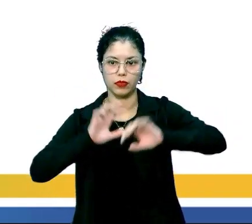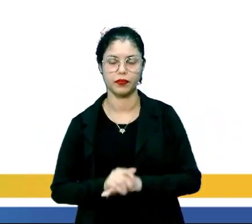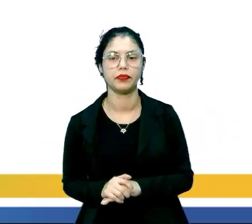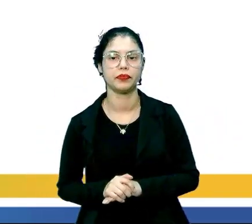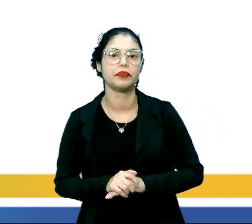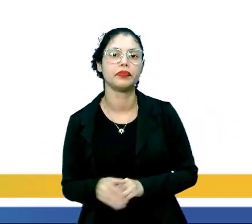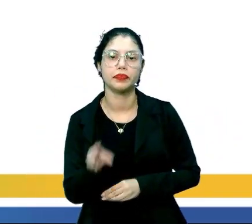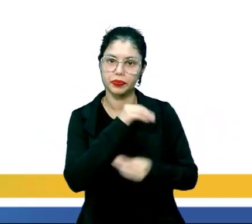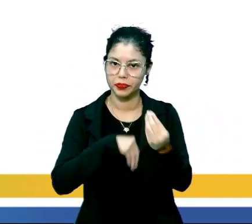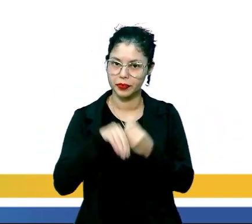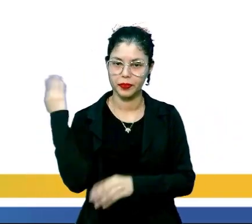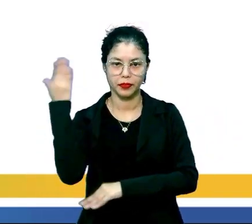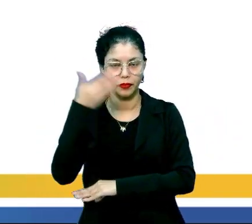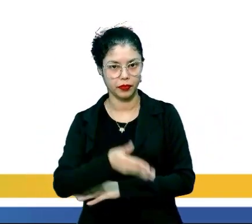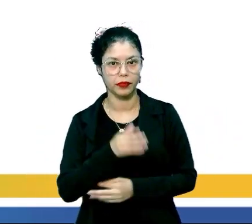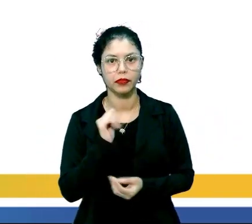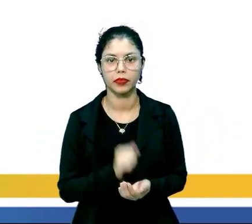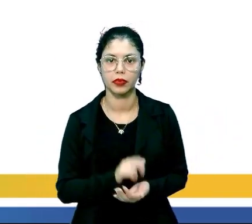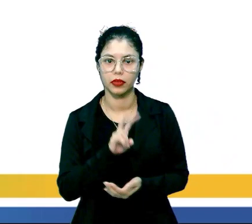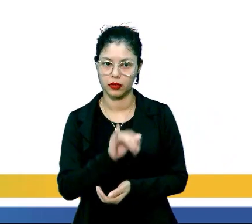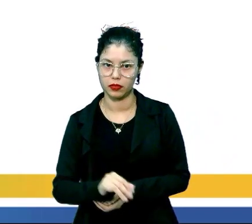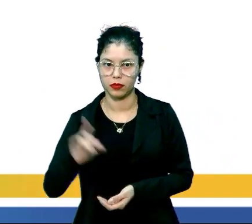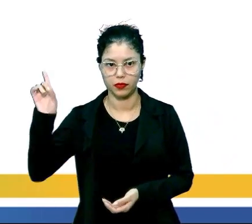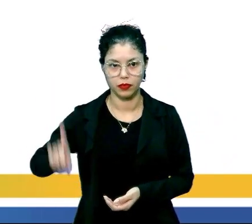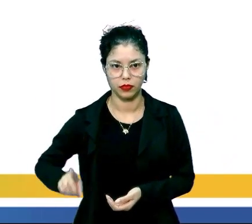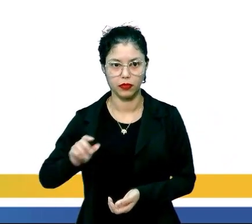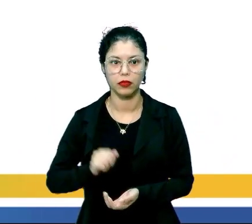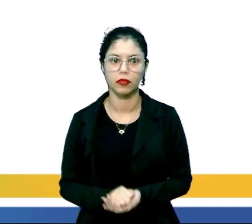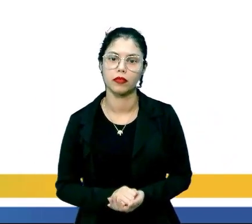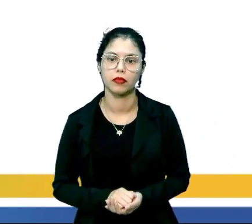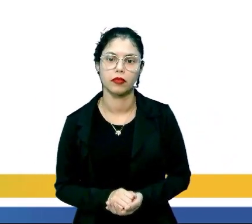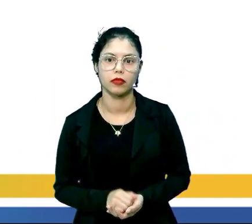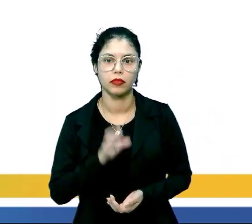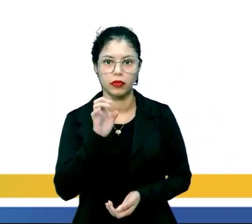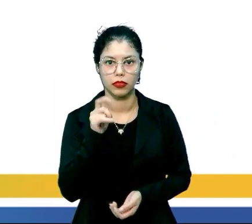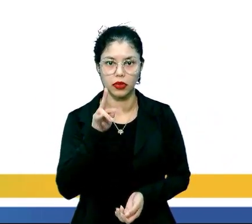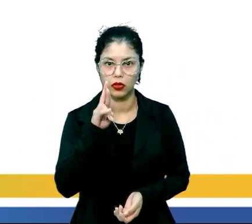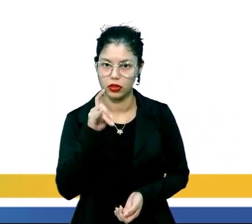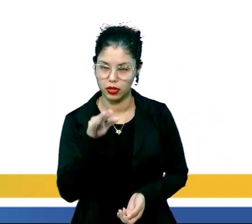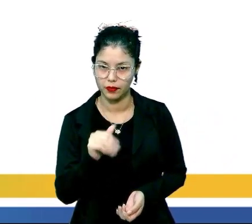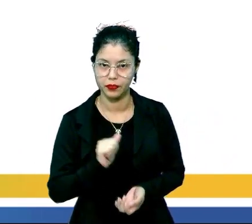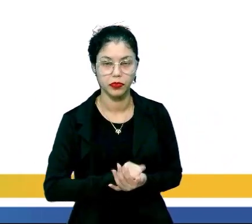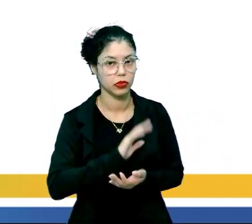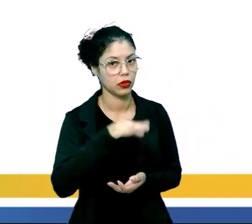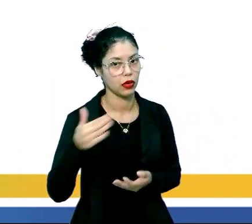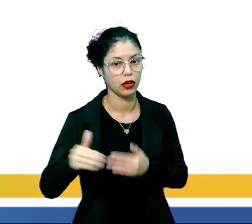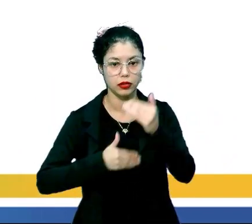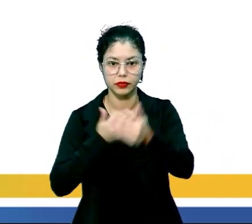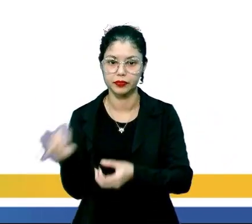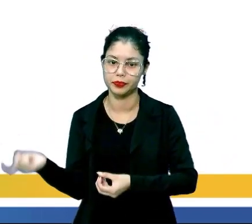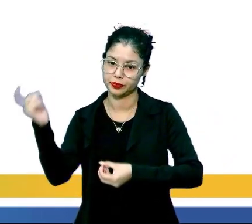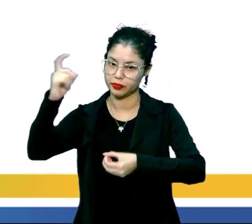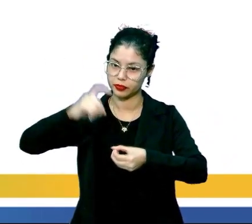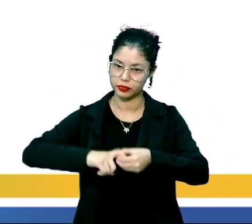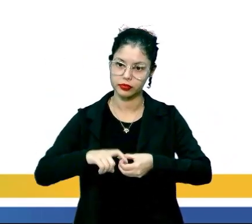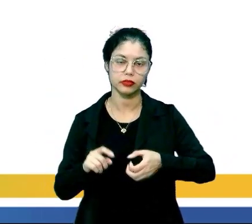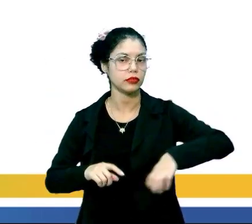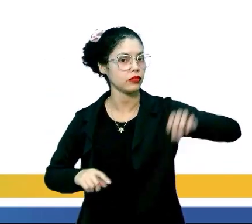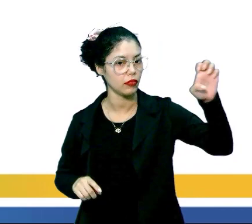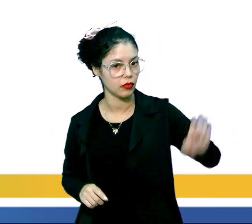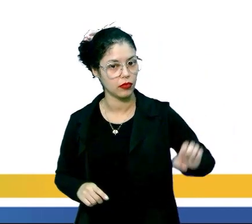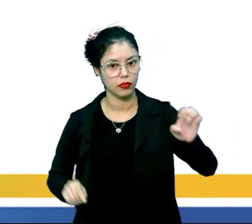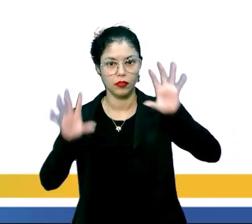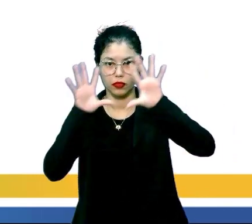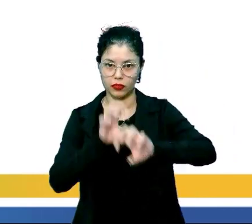gasoso. Então, reações diretas que vão para a direita são reações endotérmicas. Quando esse processo volta, quando eu tenho